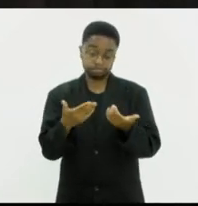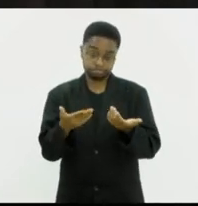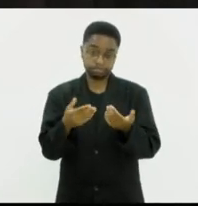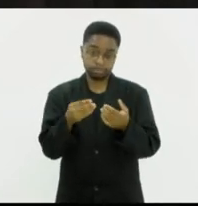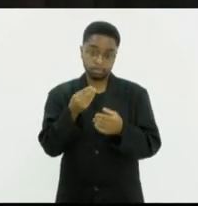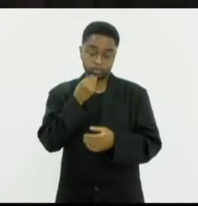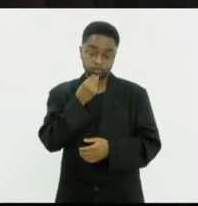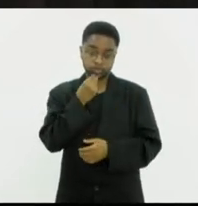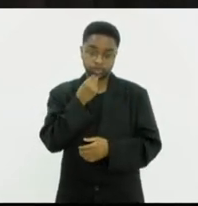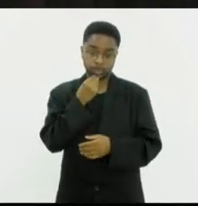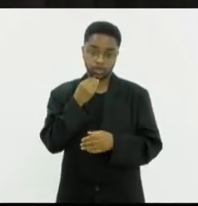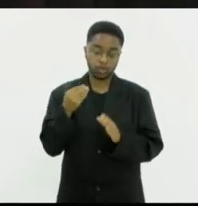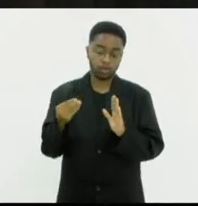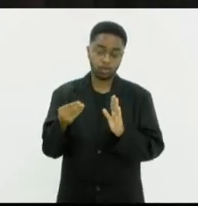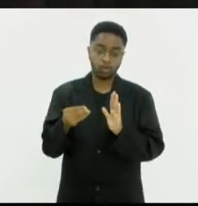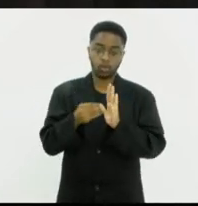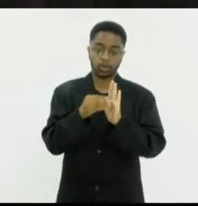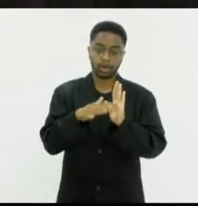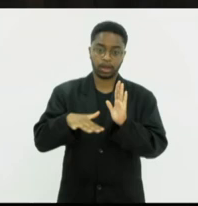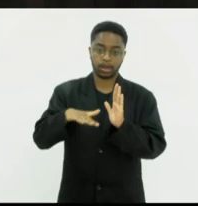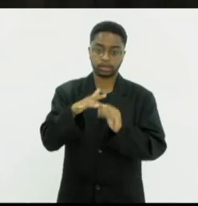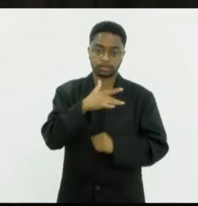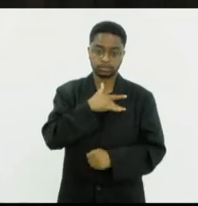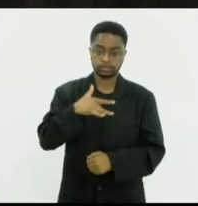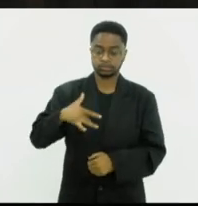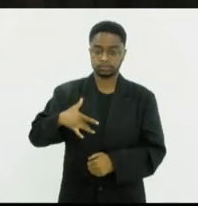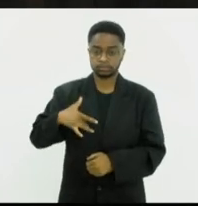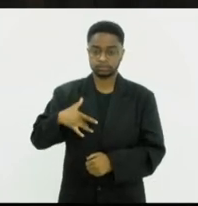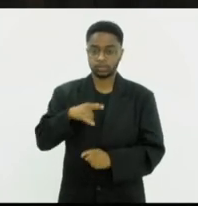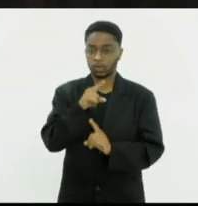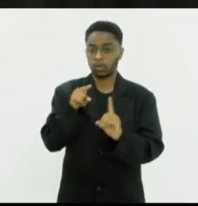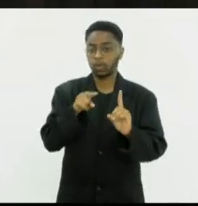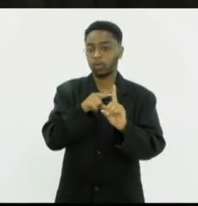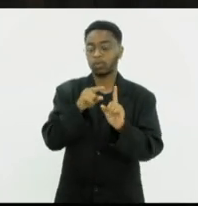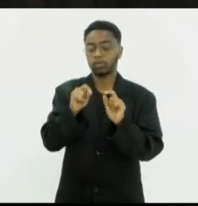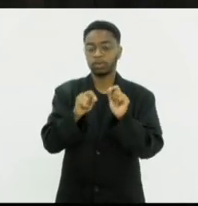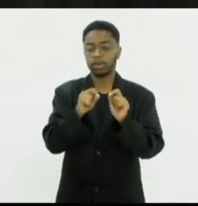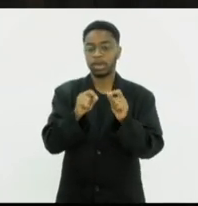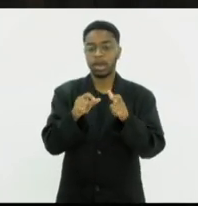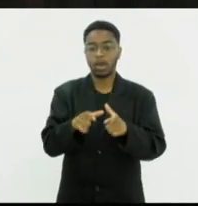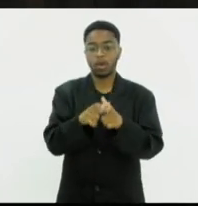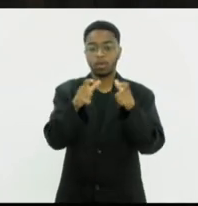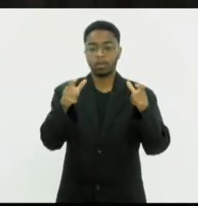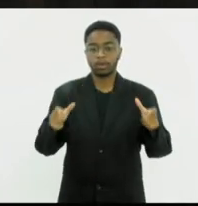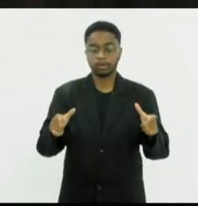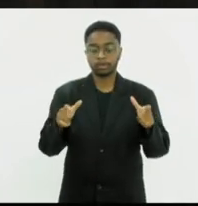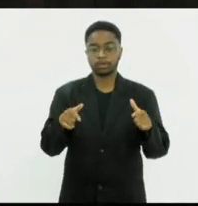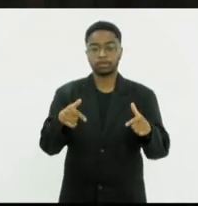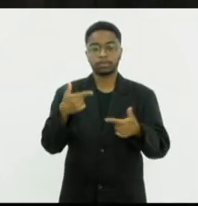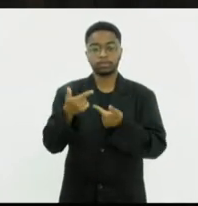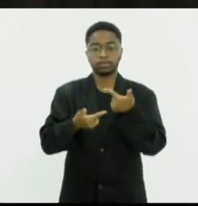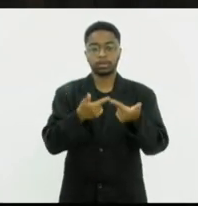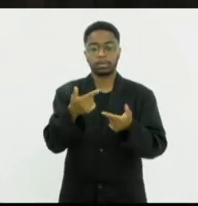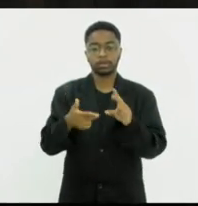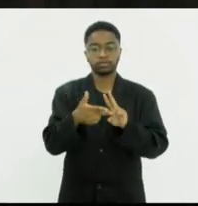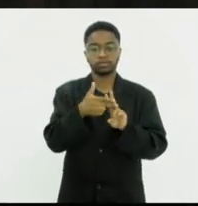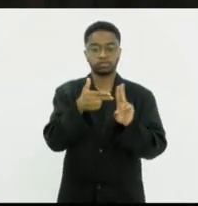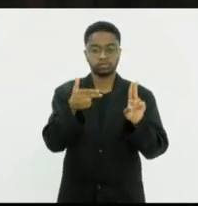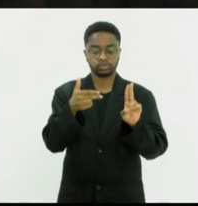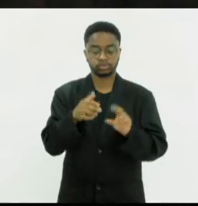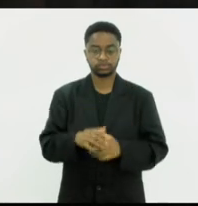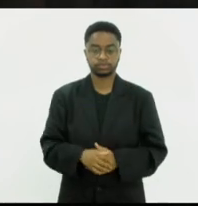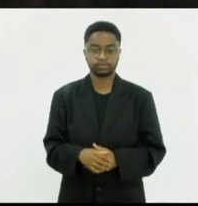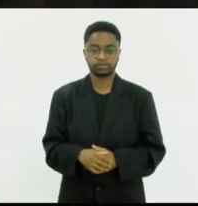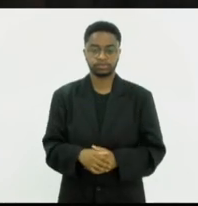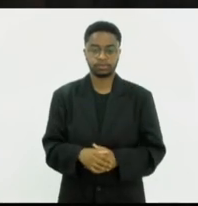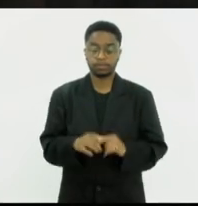Colocar na saúde como meta a ampliação dos serviços do SUS.